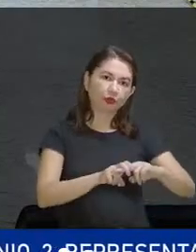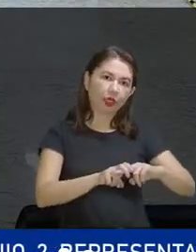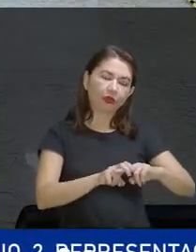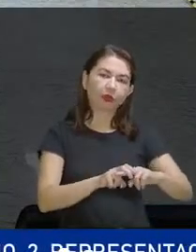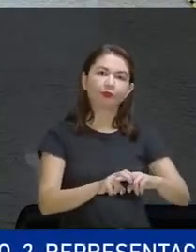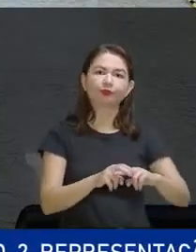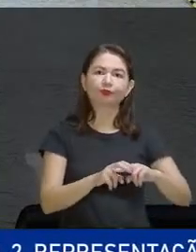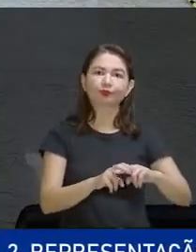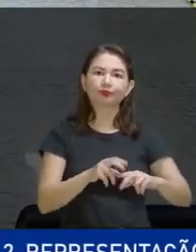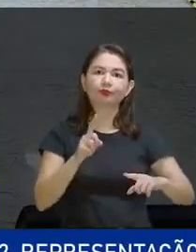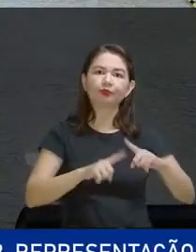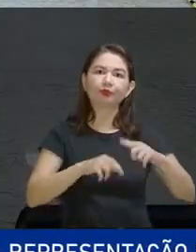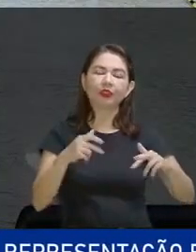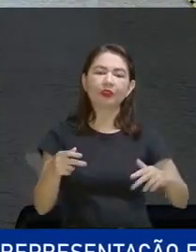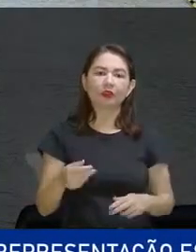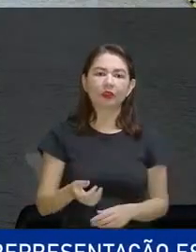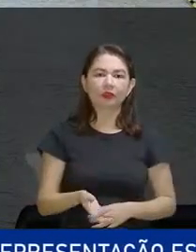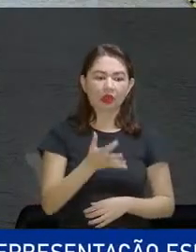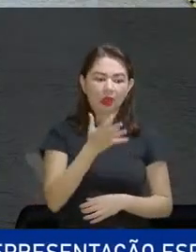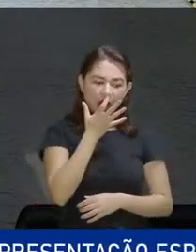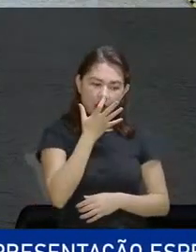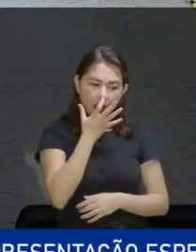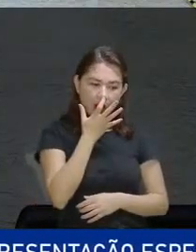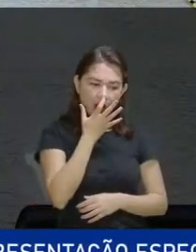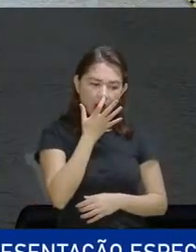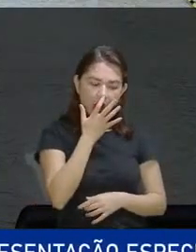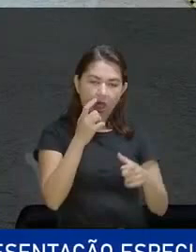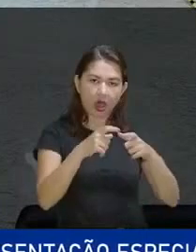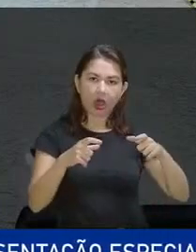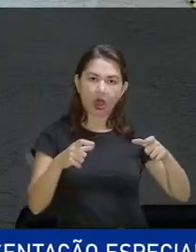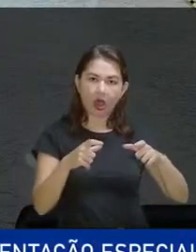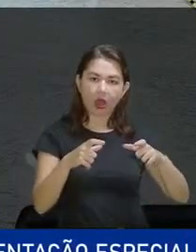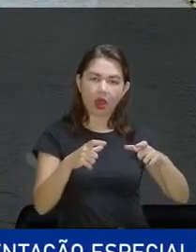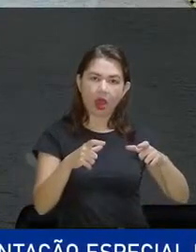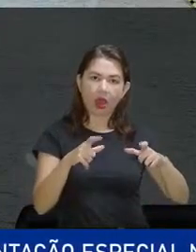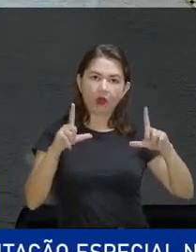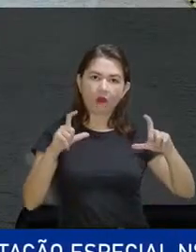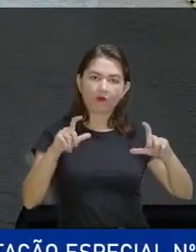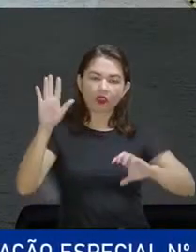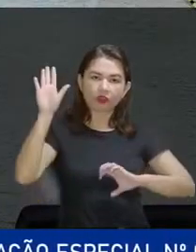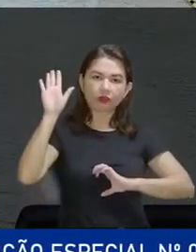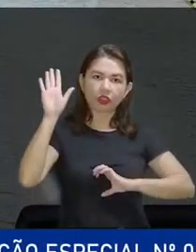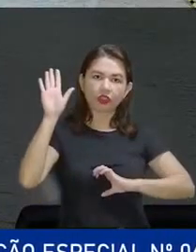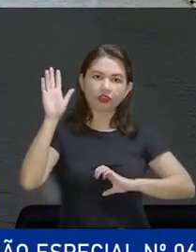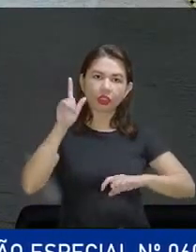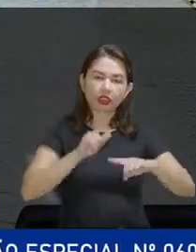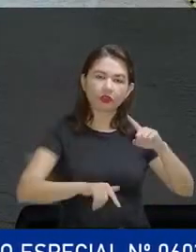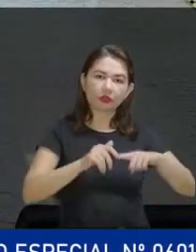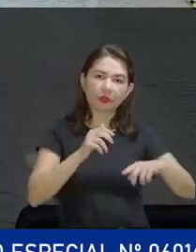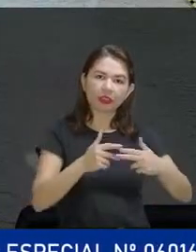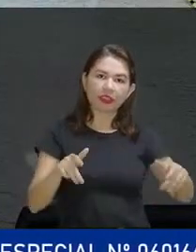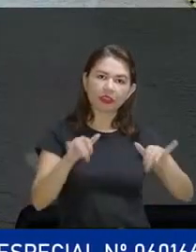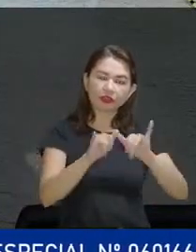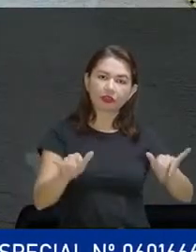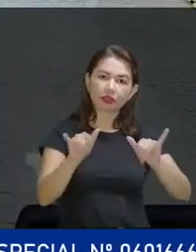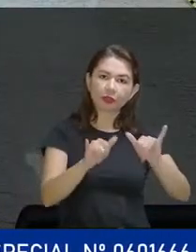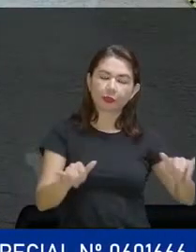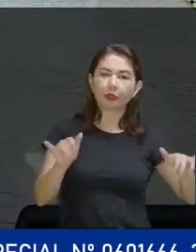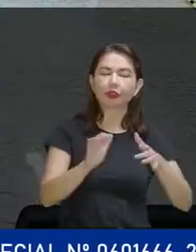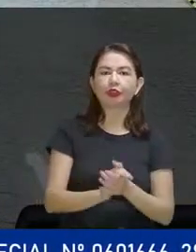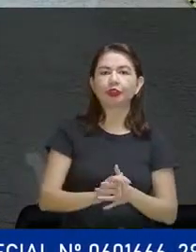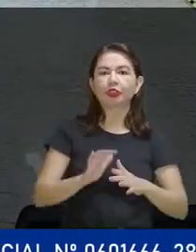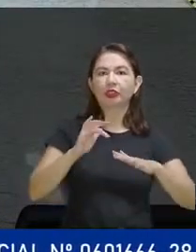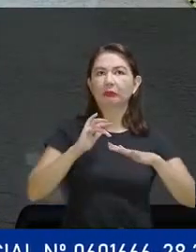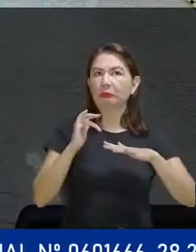se surpreendeu quando encontraram os santinhos. E que não apoia Fábio Jucá e nem possui postagem do candidato em suas